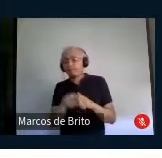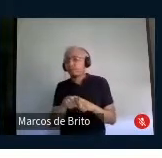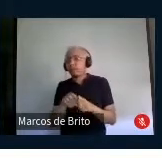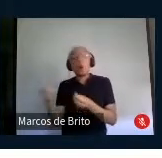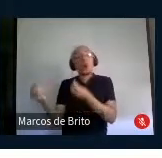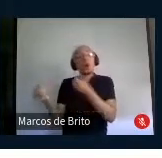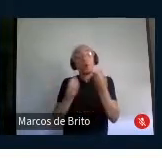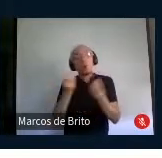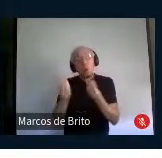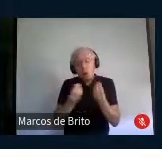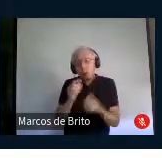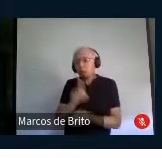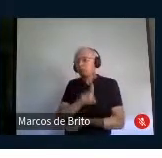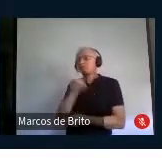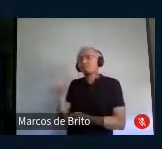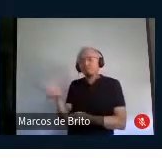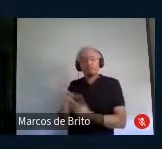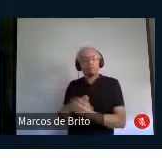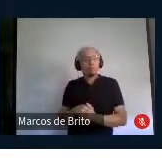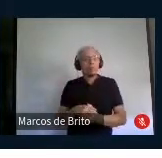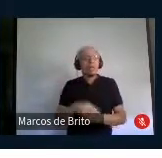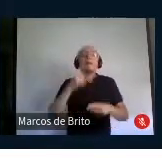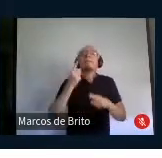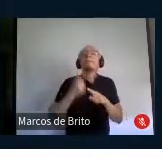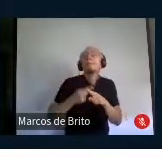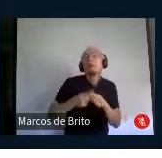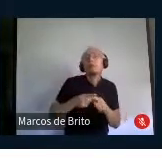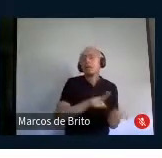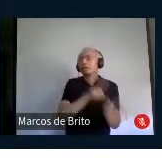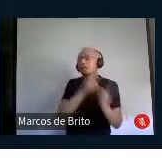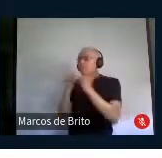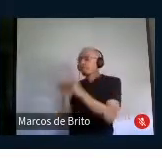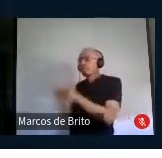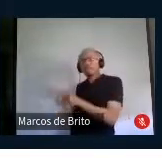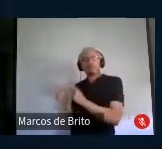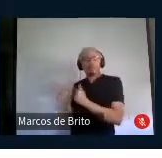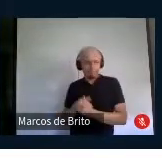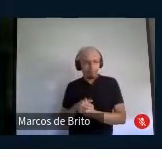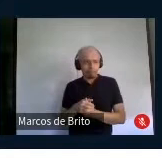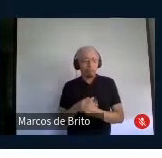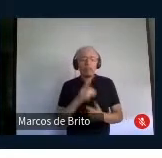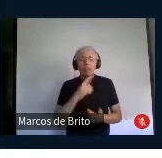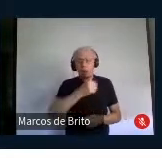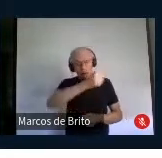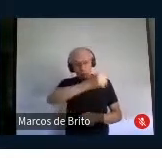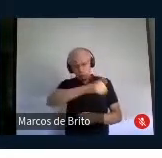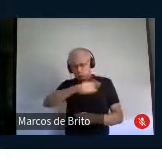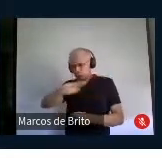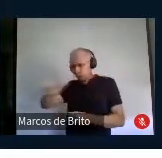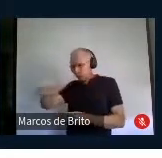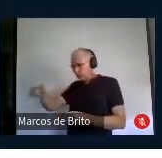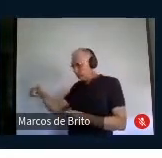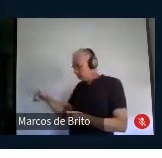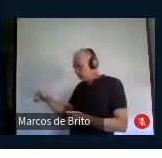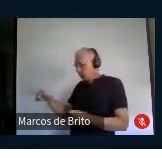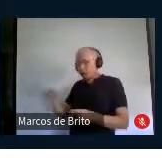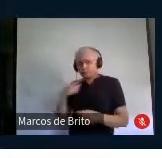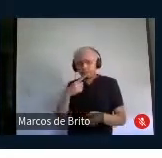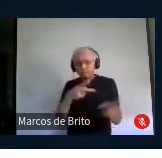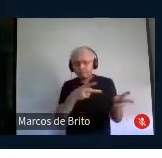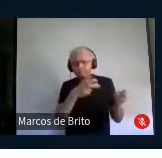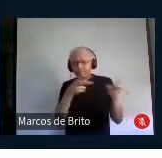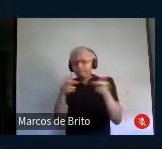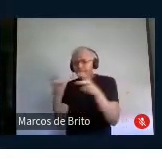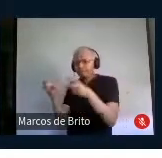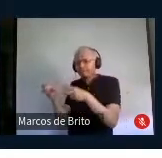feito e para que isso será feito, qual o motivo, né? Então, essa análise aqui, ela buscou identificar